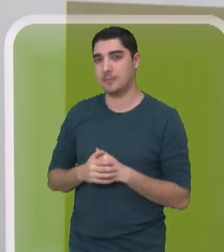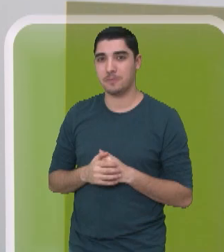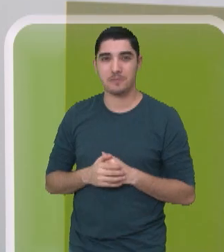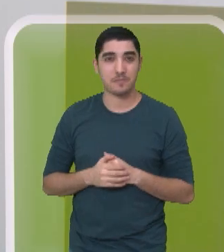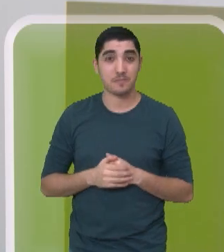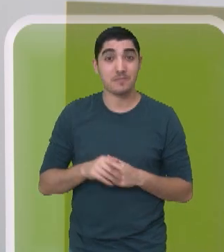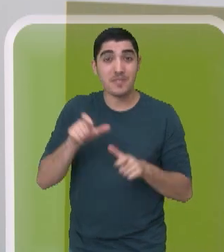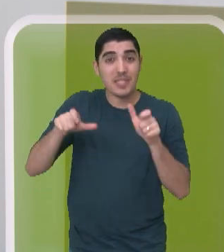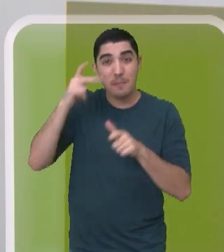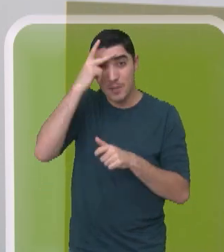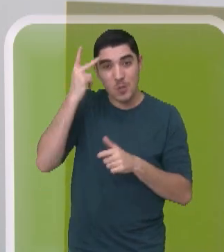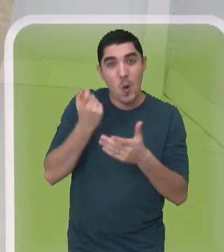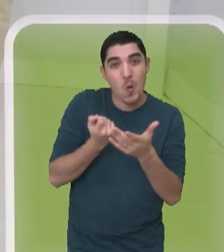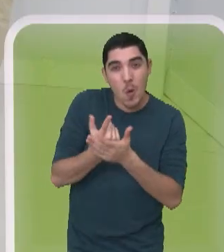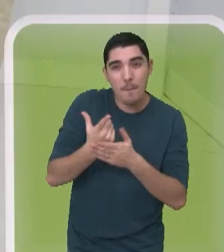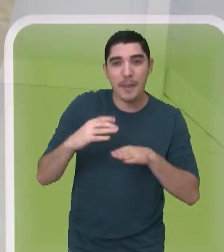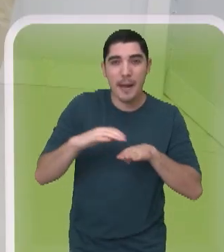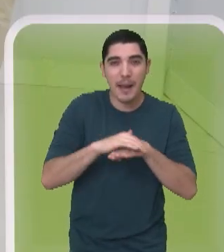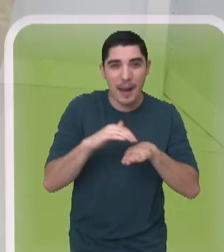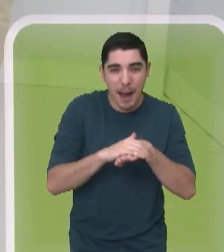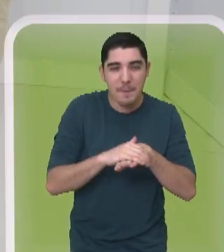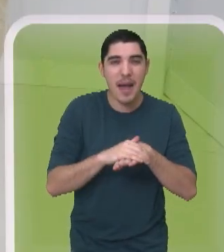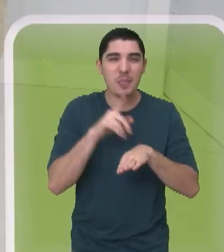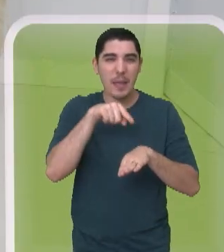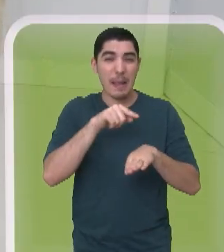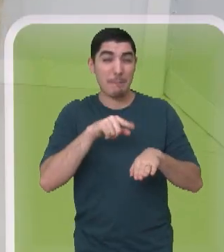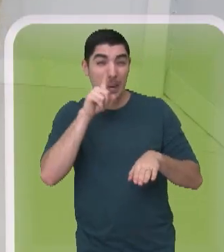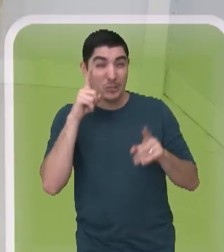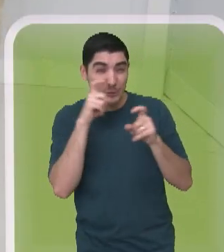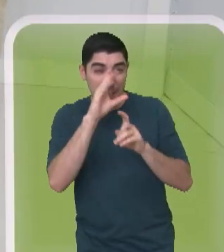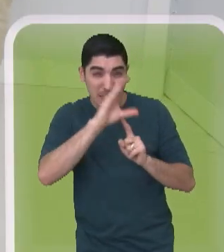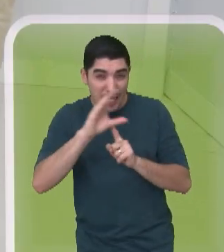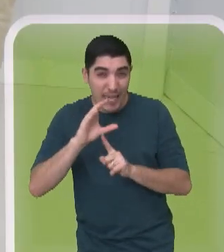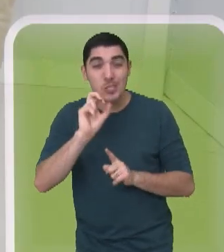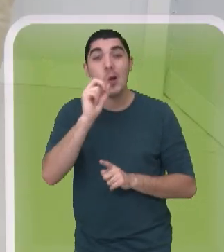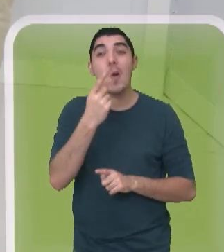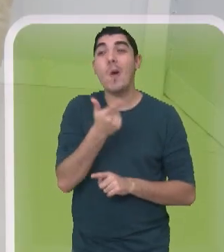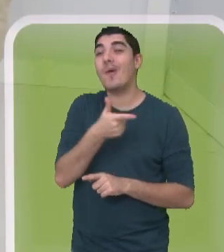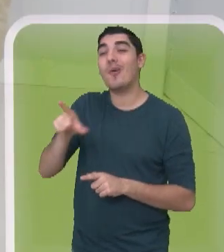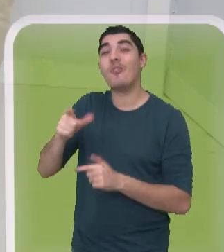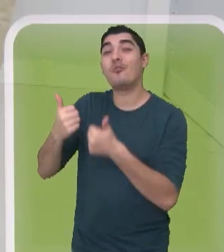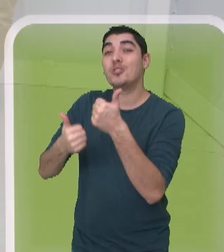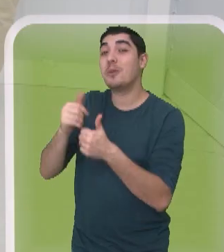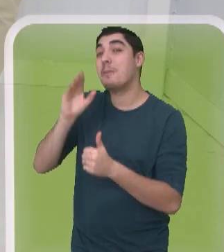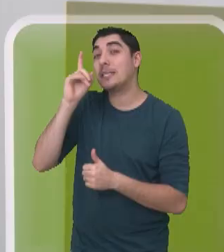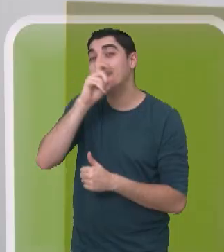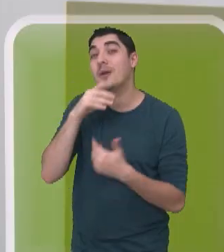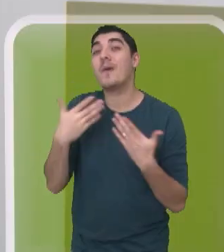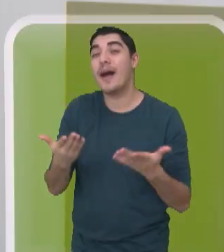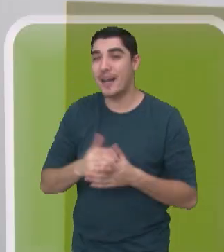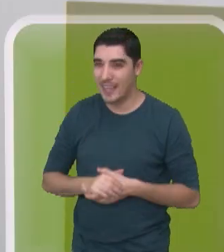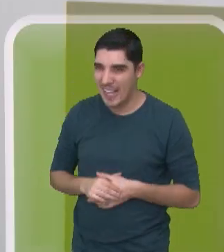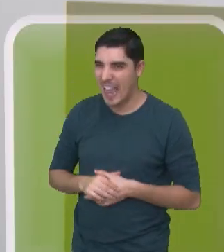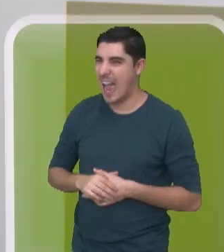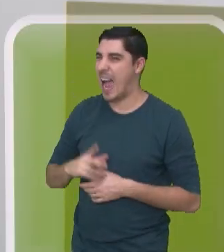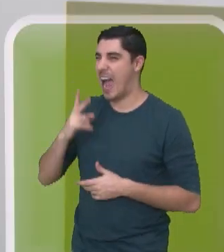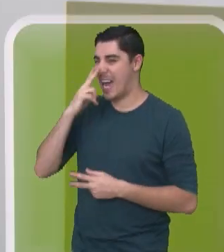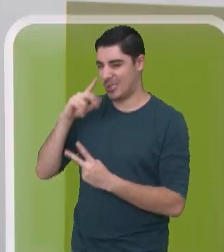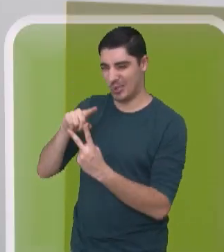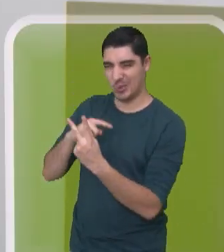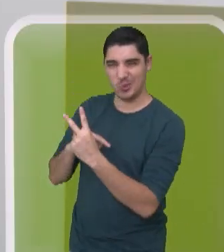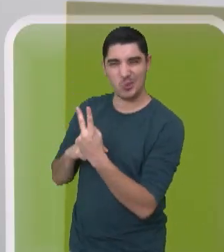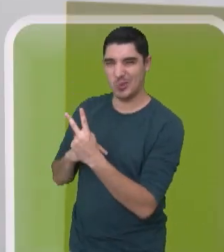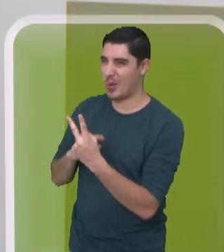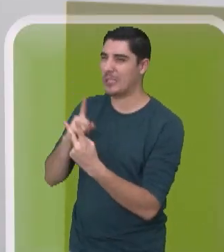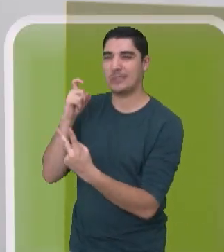que compra calçado dá mais trabalho do que os dirigentes do futebol ou vice-versa? Eu acho que os dois têm as suas